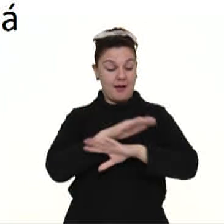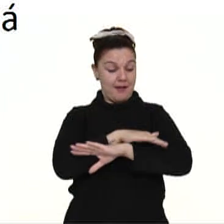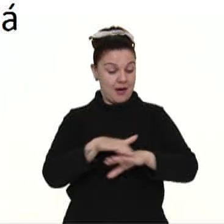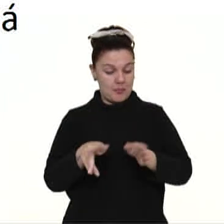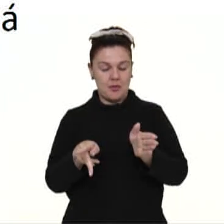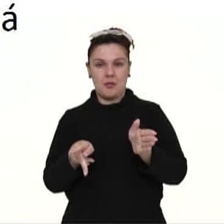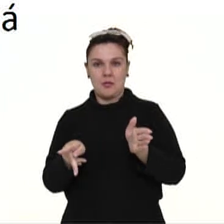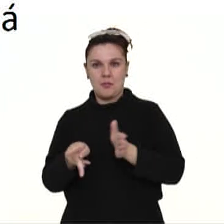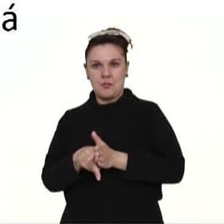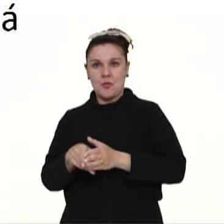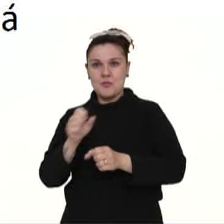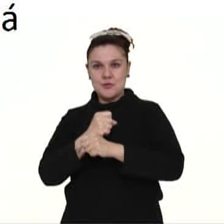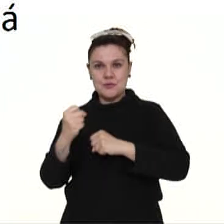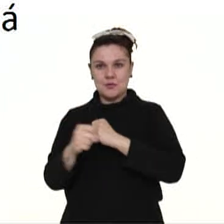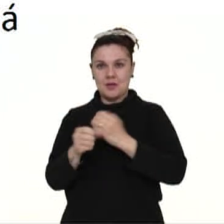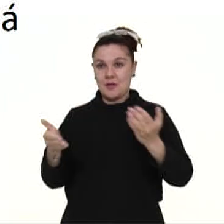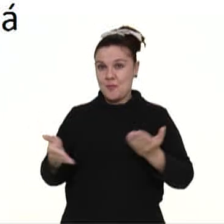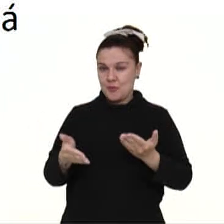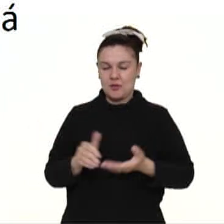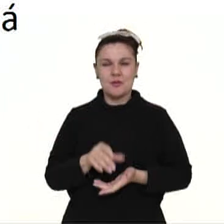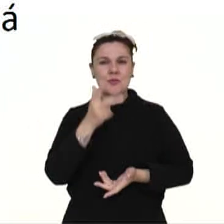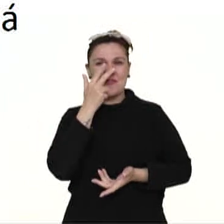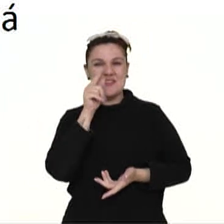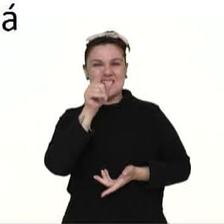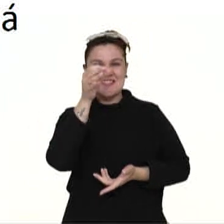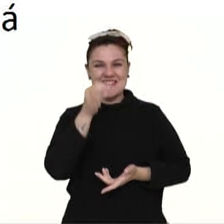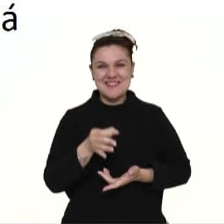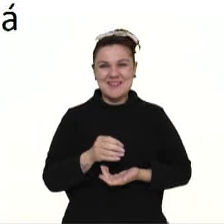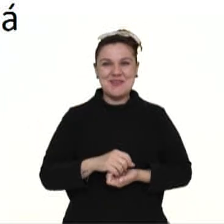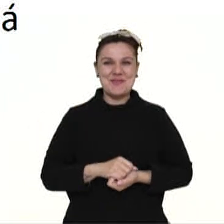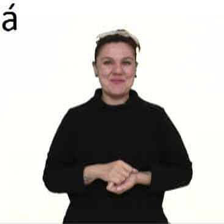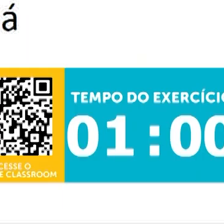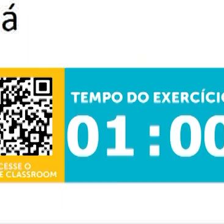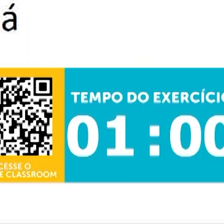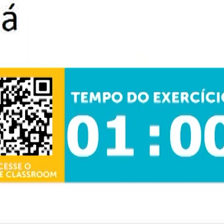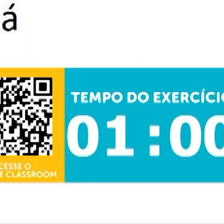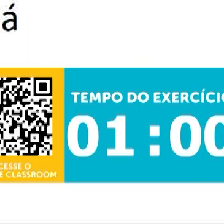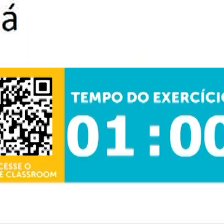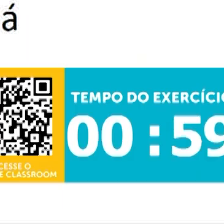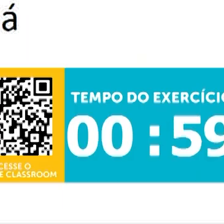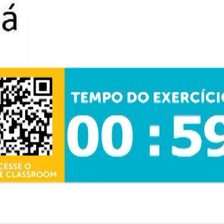nas sociedades modernas. O que, que vocês acham que está certo?